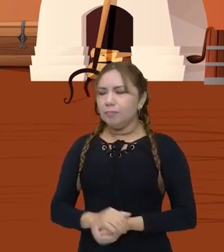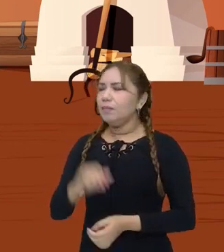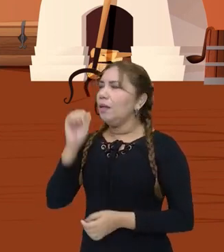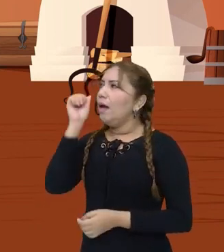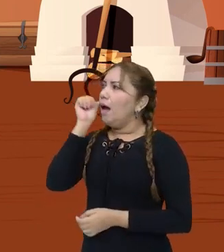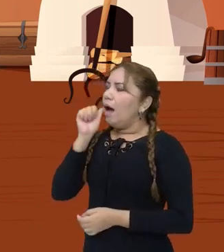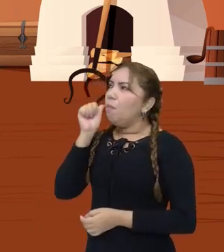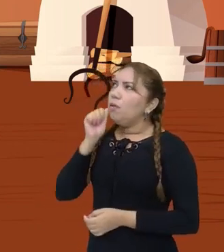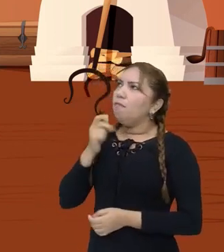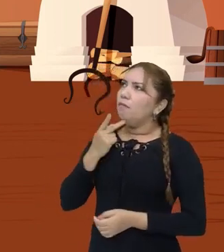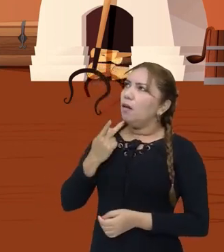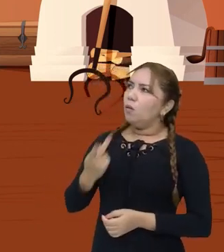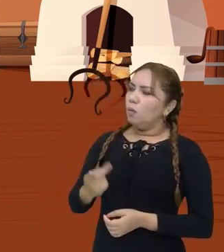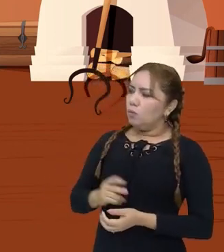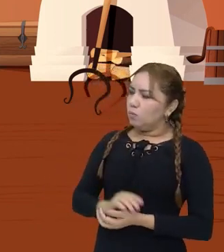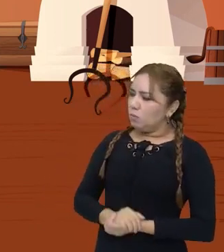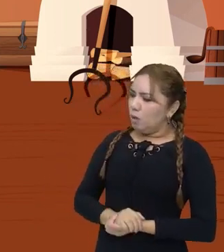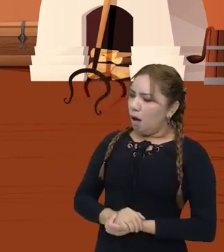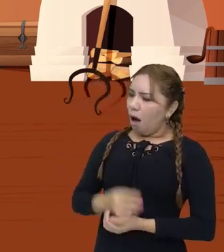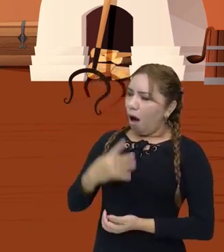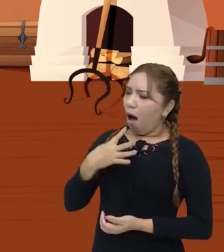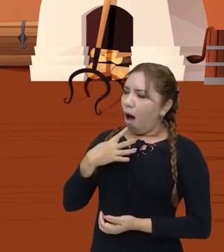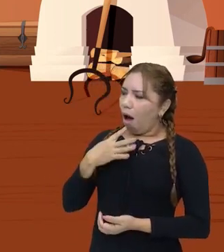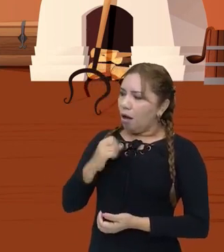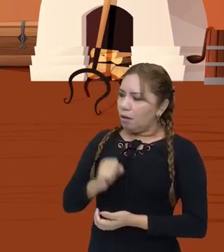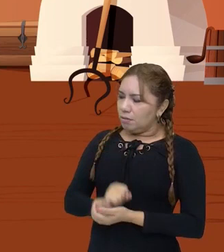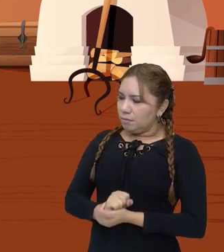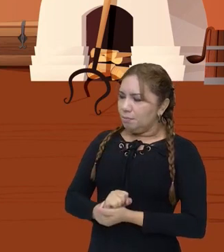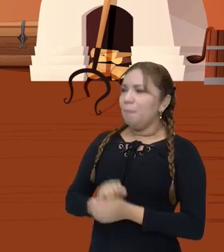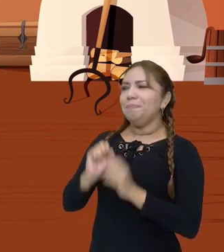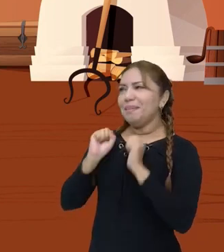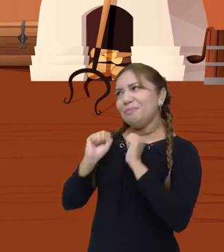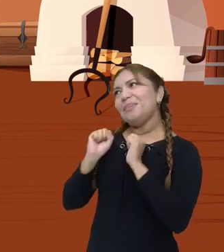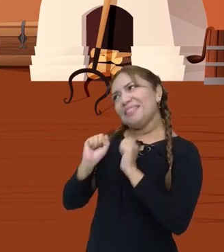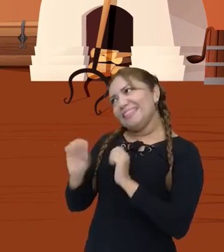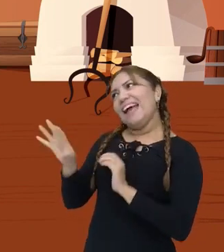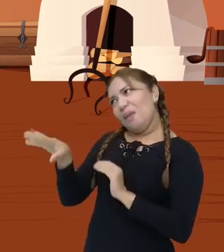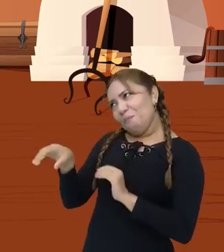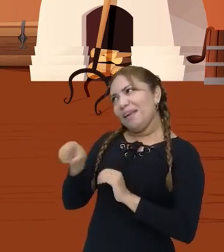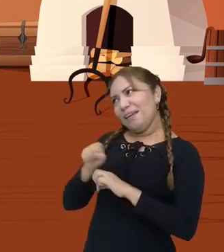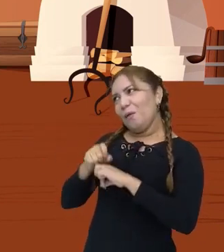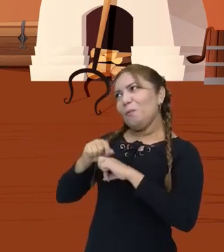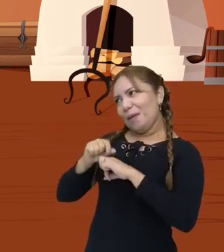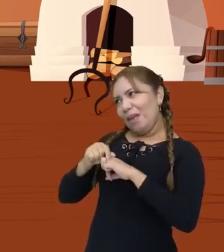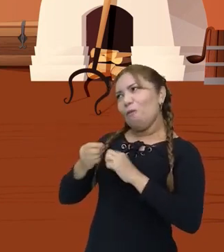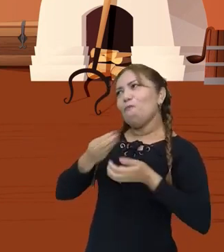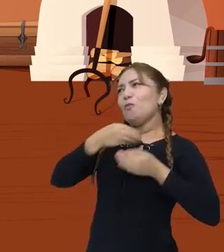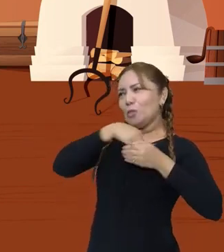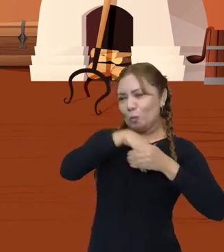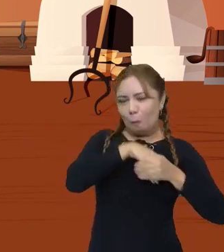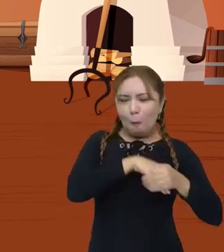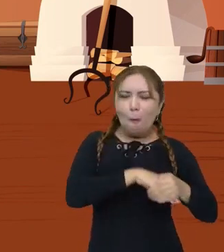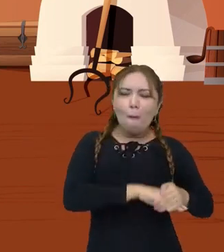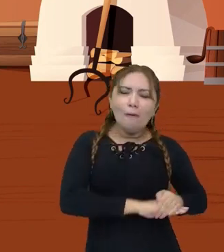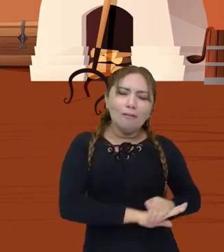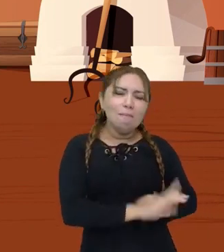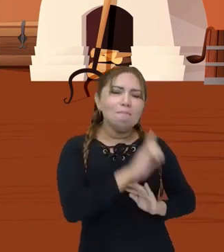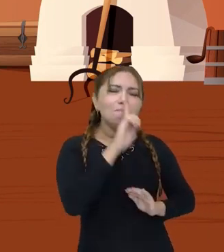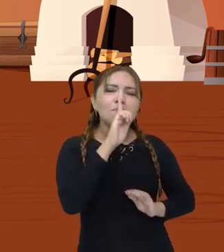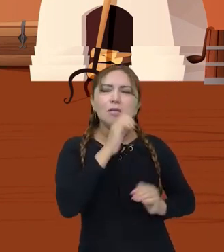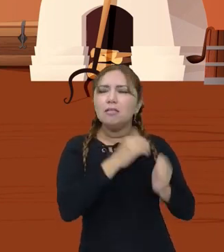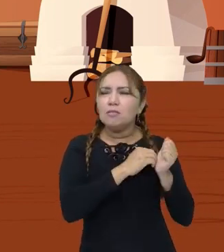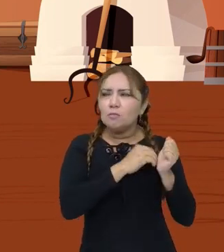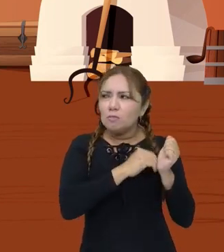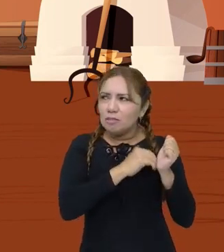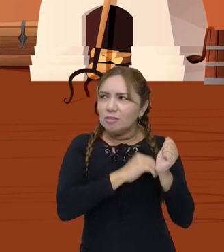entreaberta e disse, pode deixar que eu vou esconder este anel bem escondidinho.